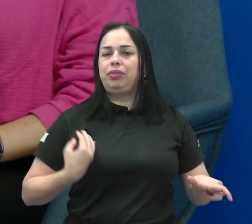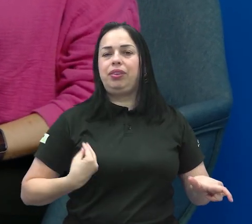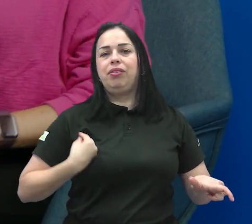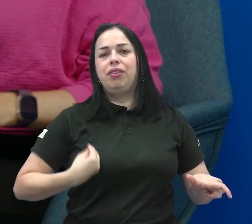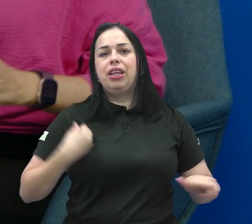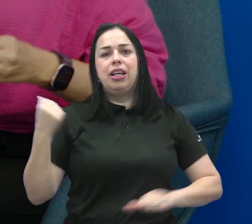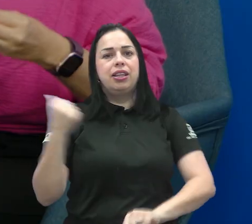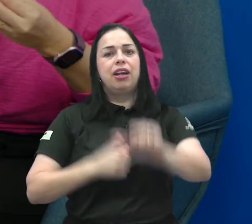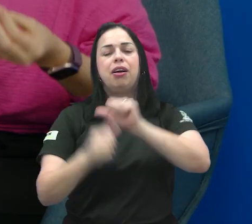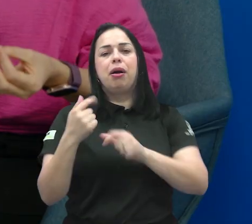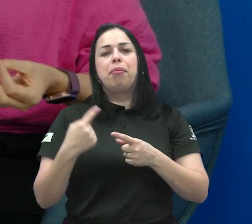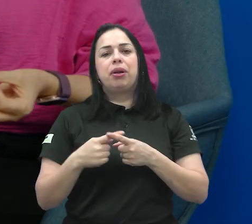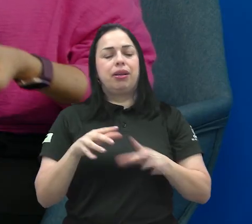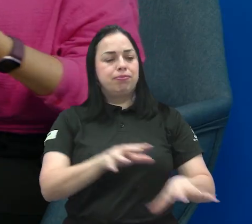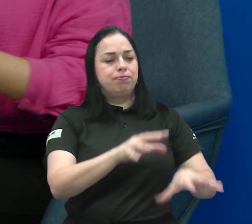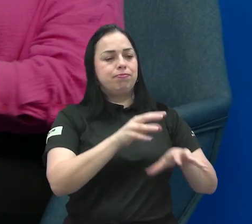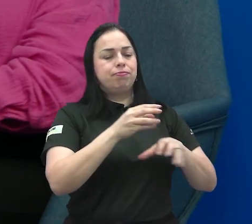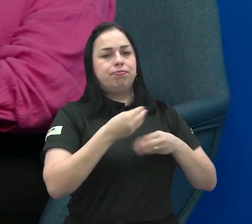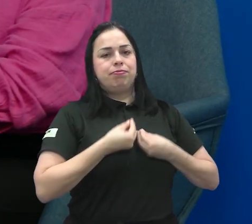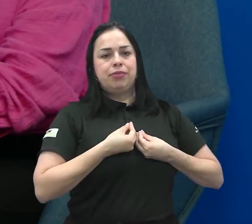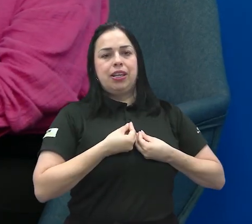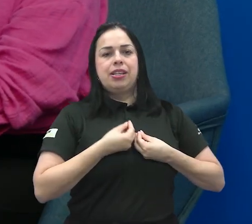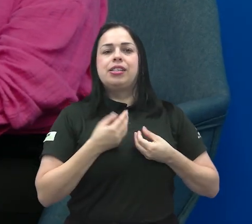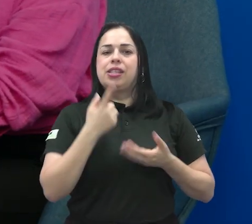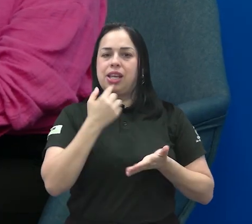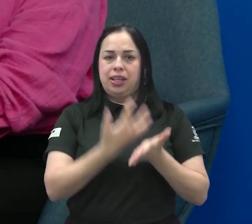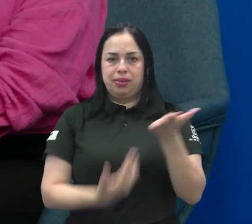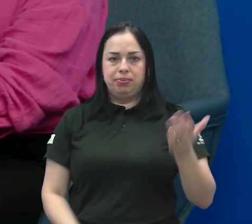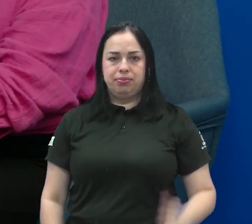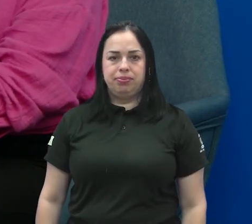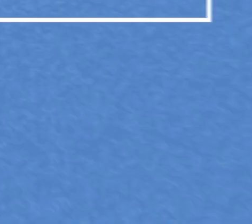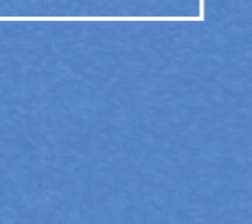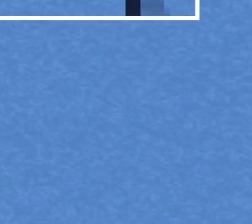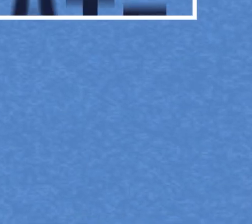quem teve a vida transformada por este ato de solidariedade.